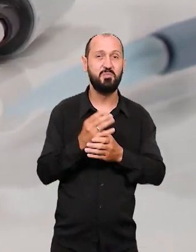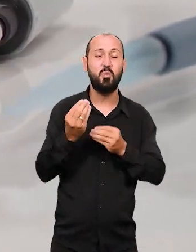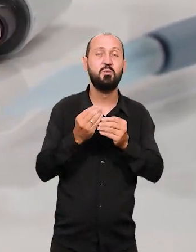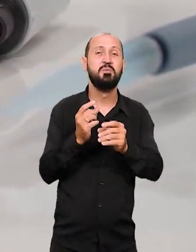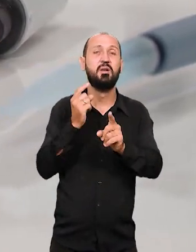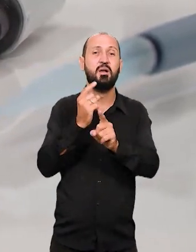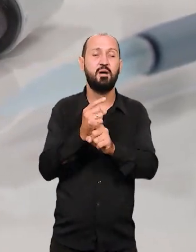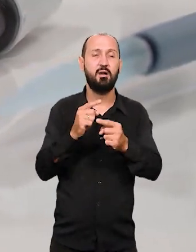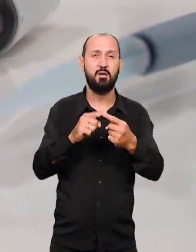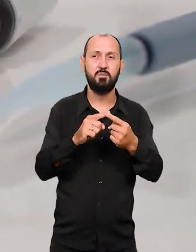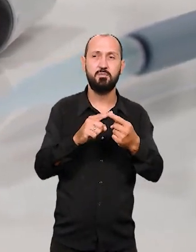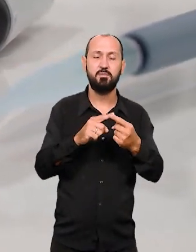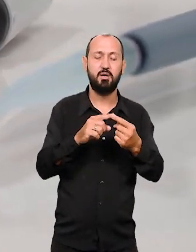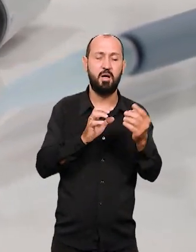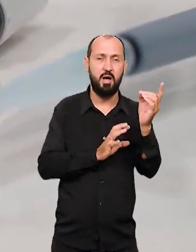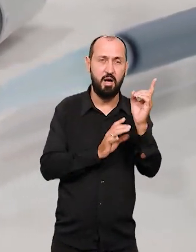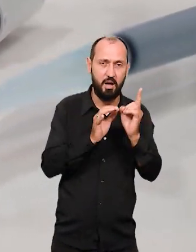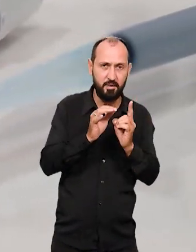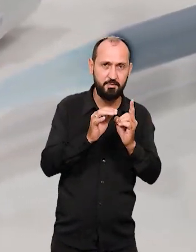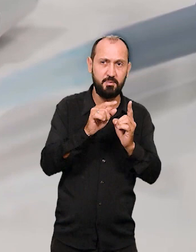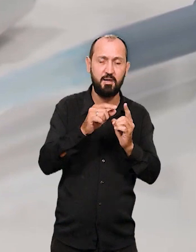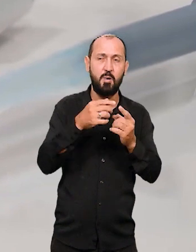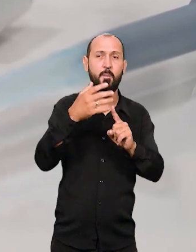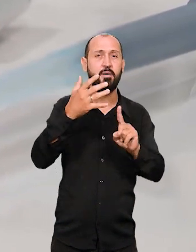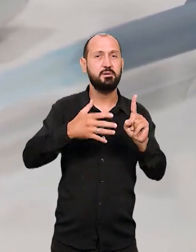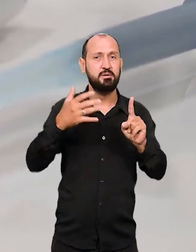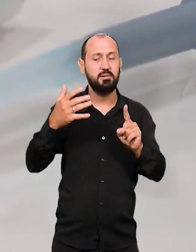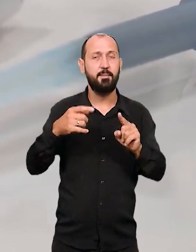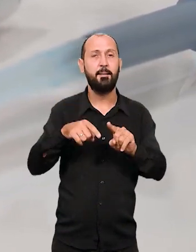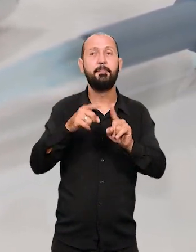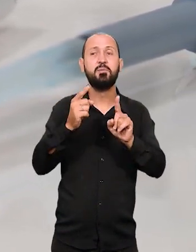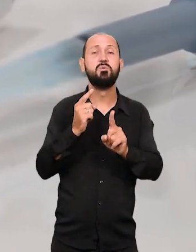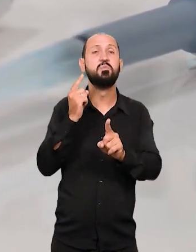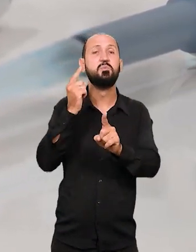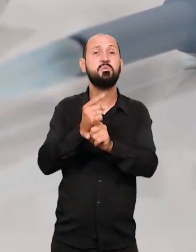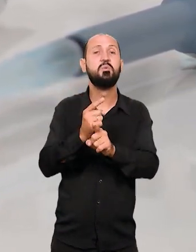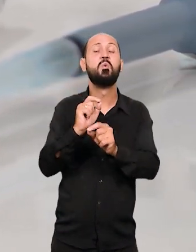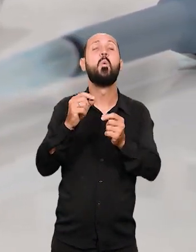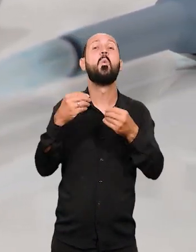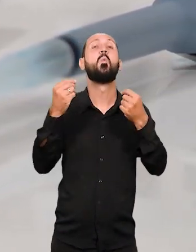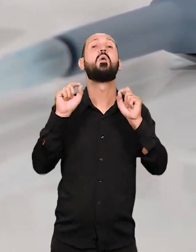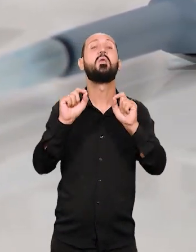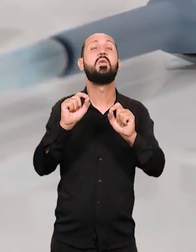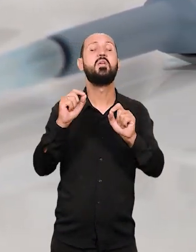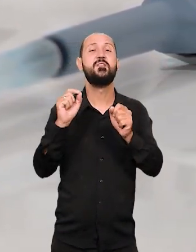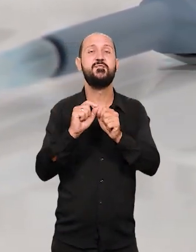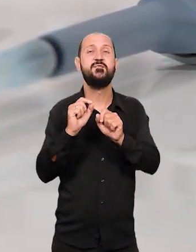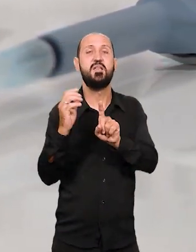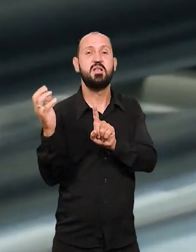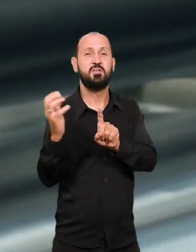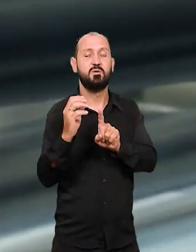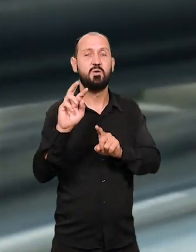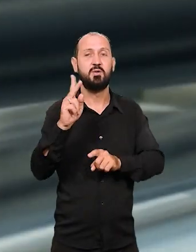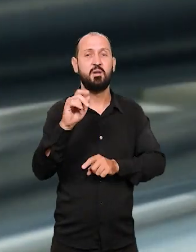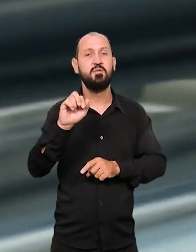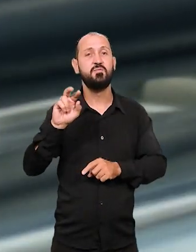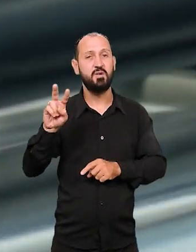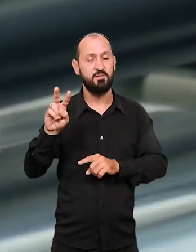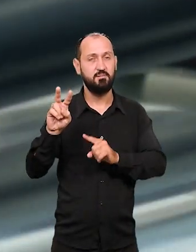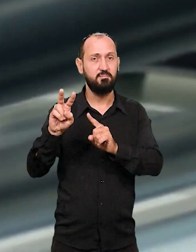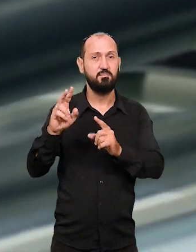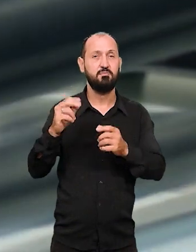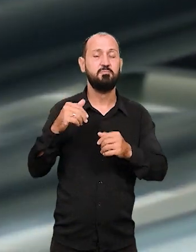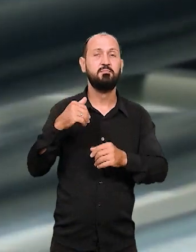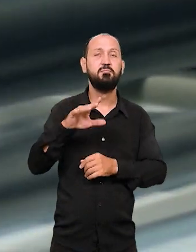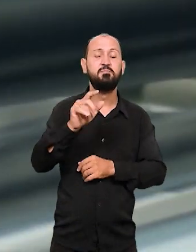era possível. Você identificava a AIDS, que é uma síndrome, mas você não identificava a infecção causada